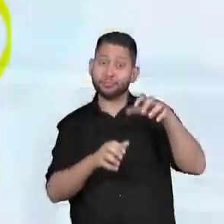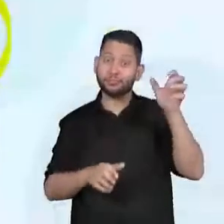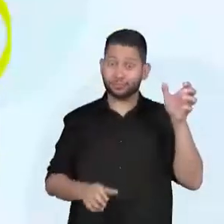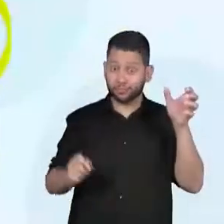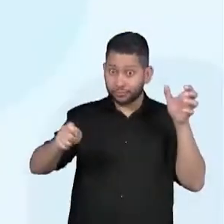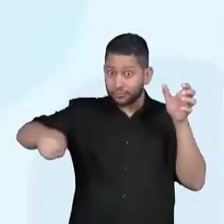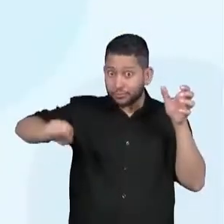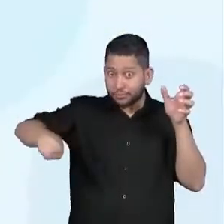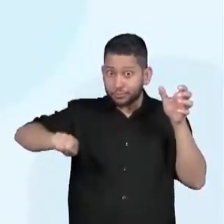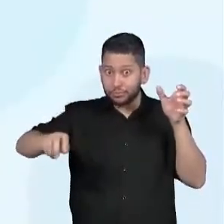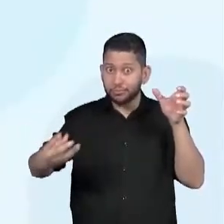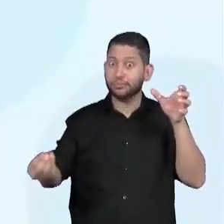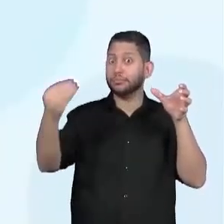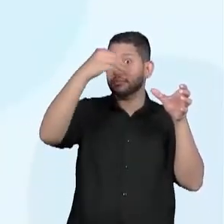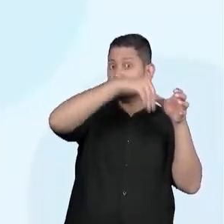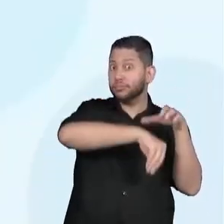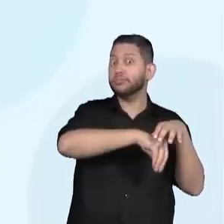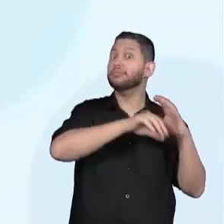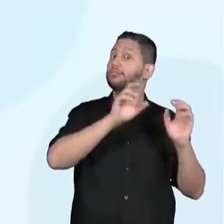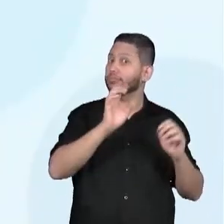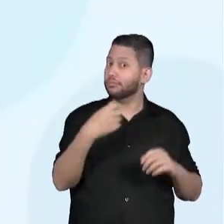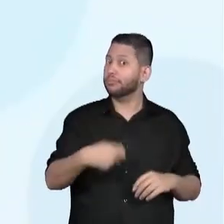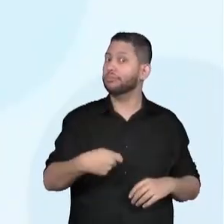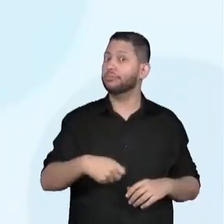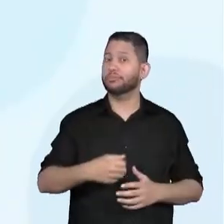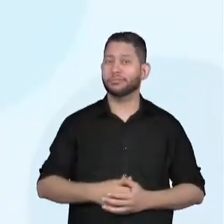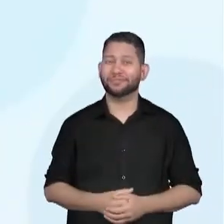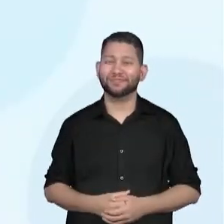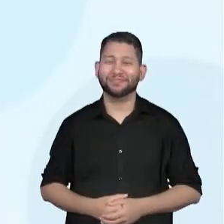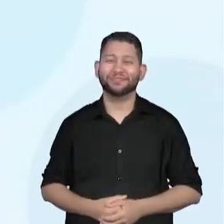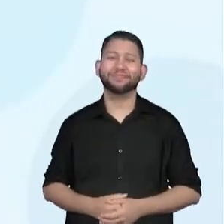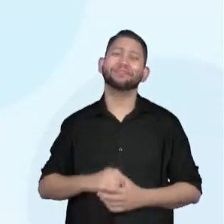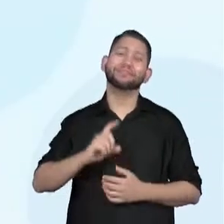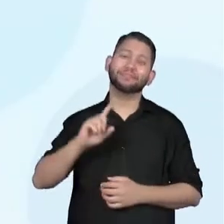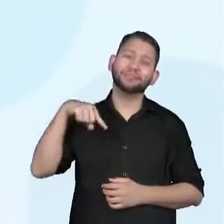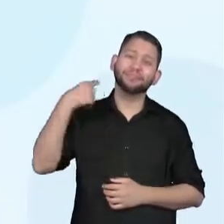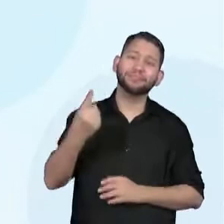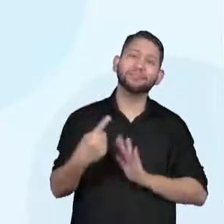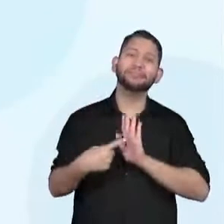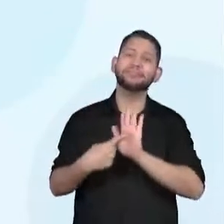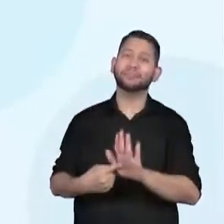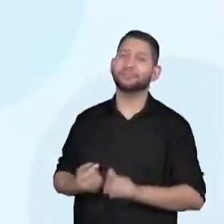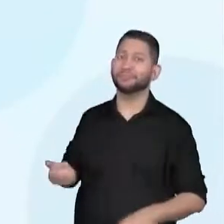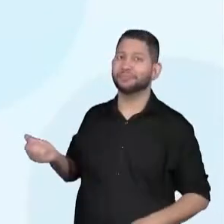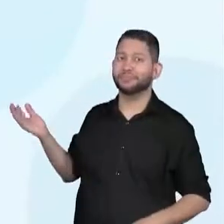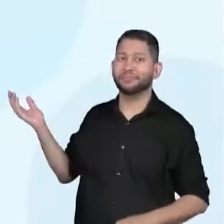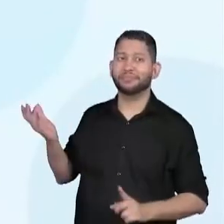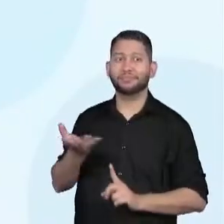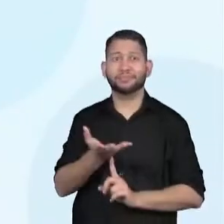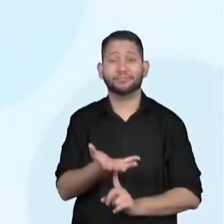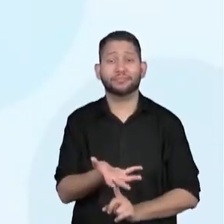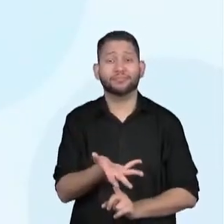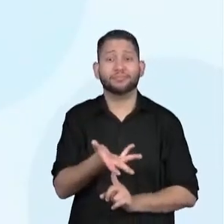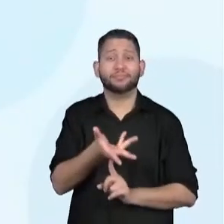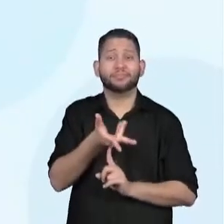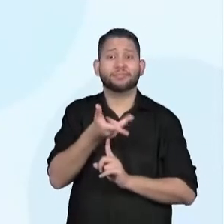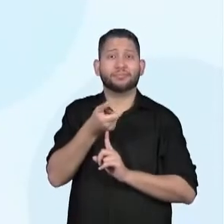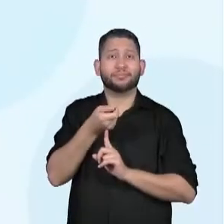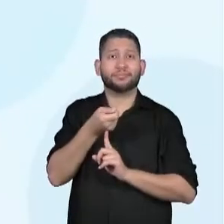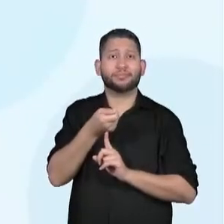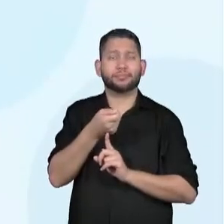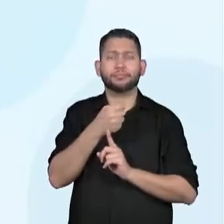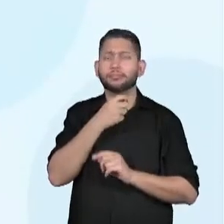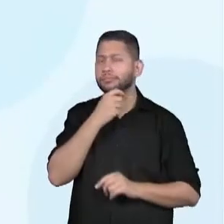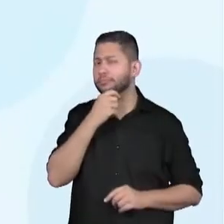ver. Depois, a gente vai falar um pouquinho sobre art, que, no nosso caso, é igual ao português, arte. Do